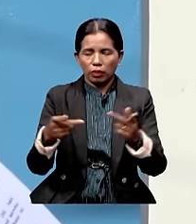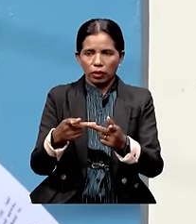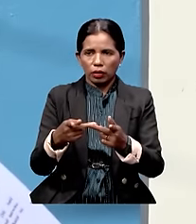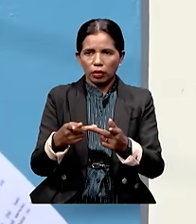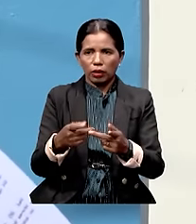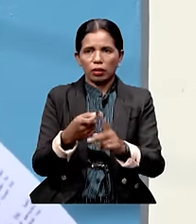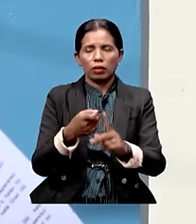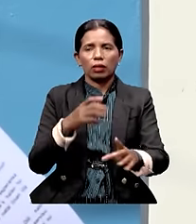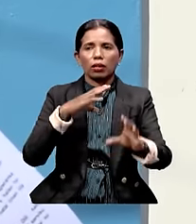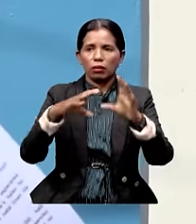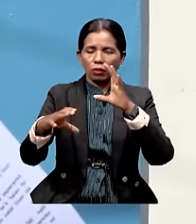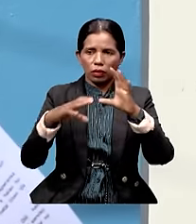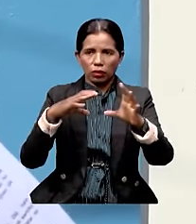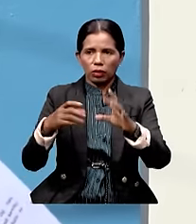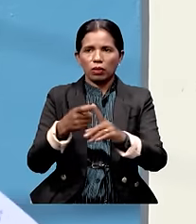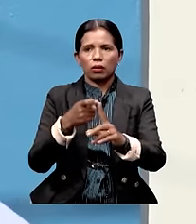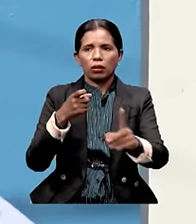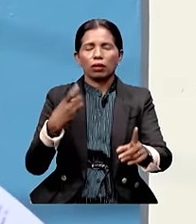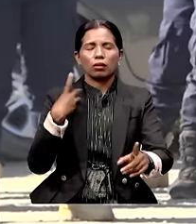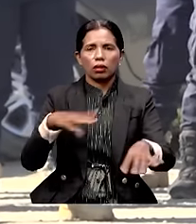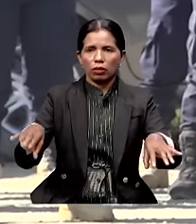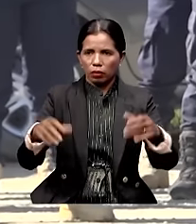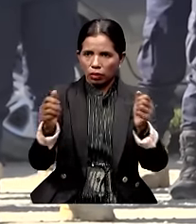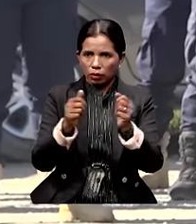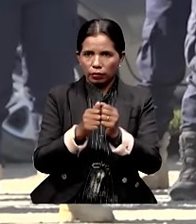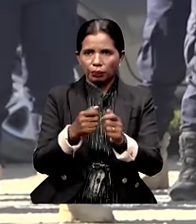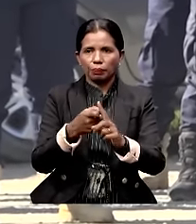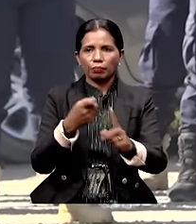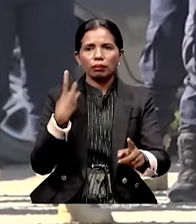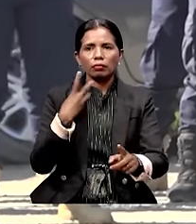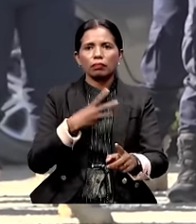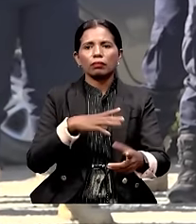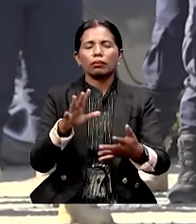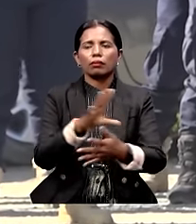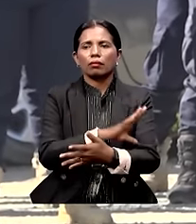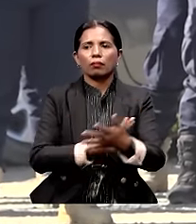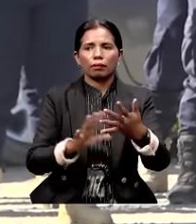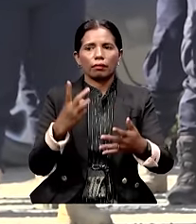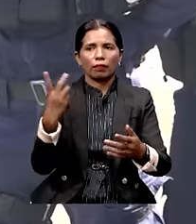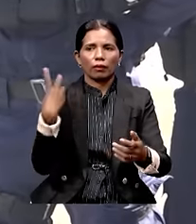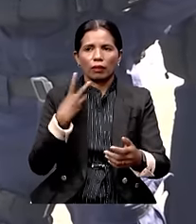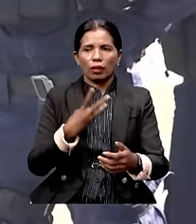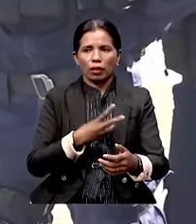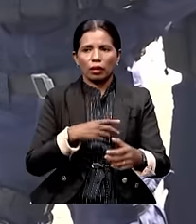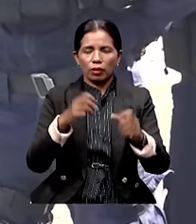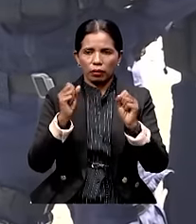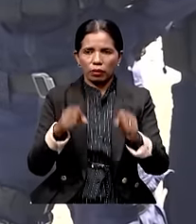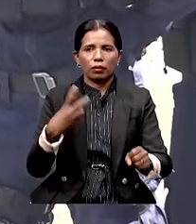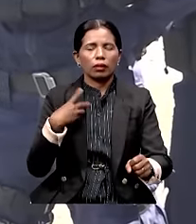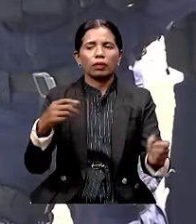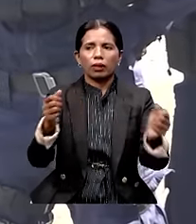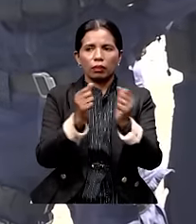si tene comunicação li ho si tene coordenação li hosi tene kolaborasaun atunune ita